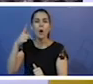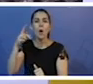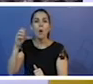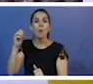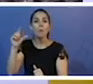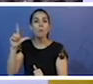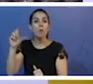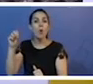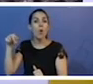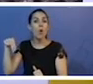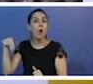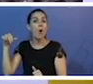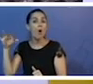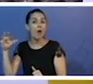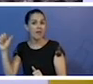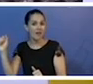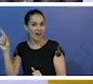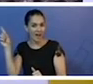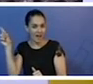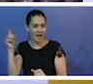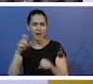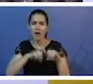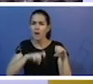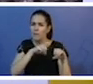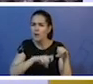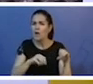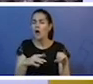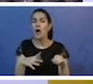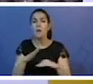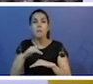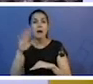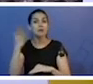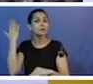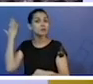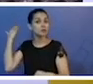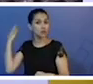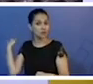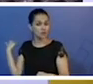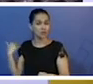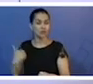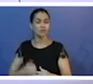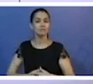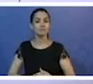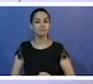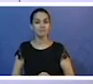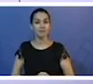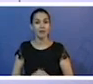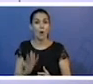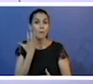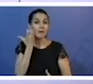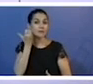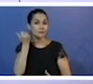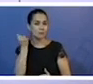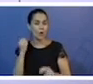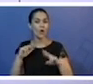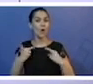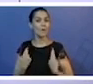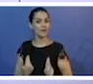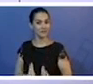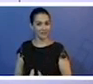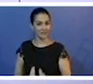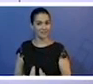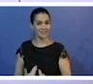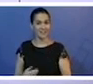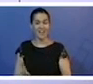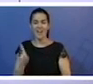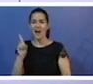Essa mina é uma das mais antigas do mundo, considerada um patrimônio cultural da humanidade. Aqui nós temos o